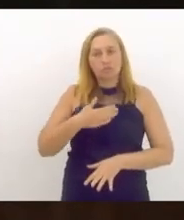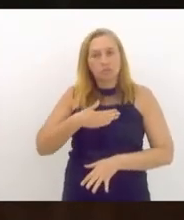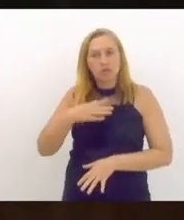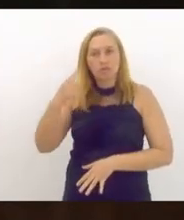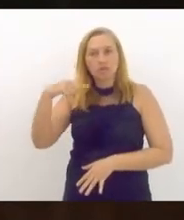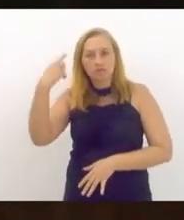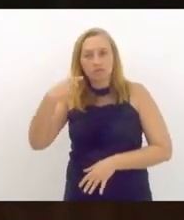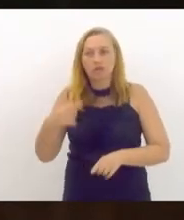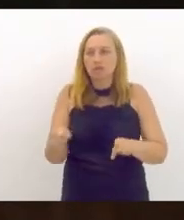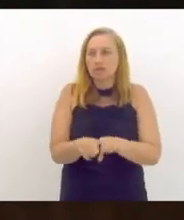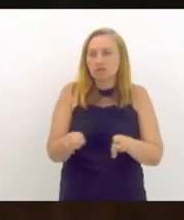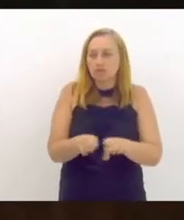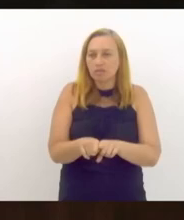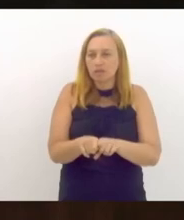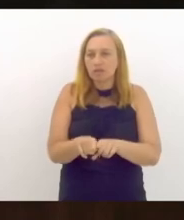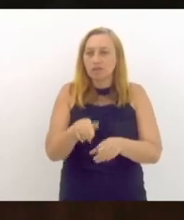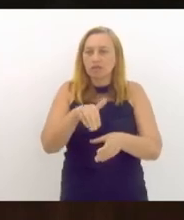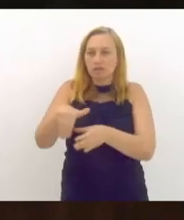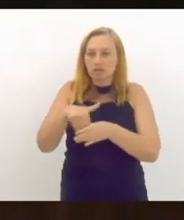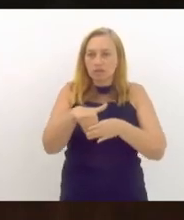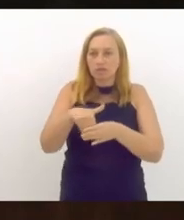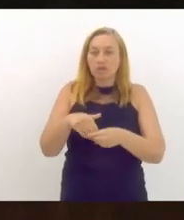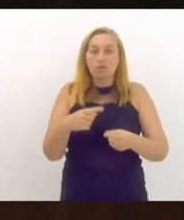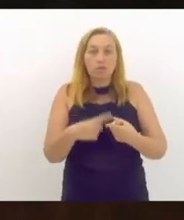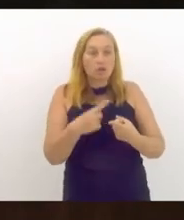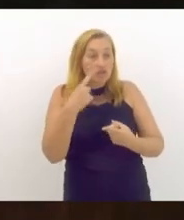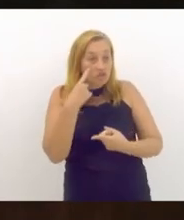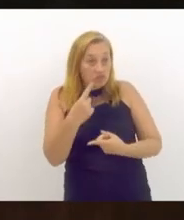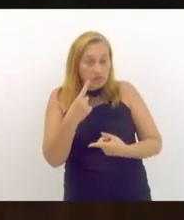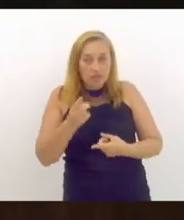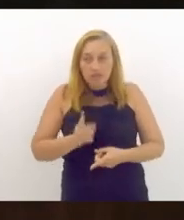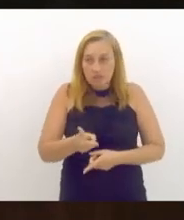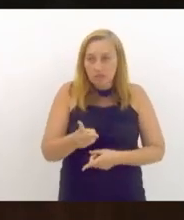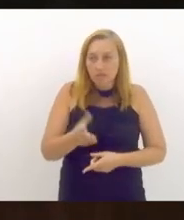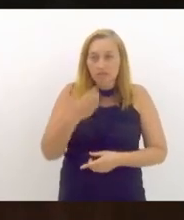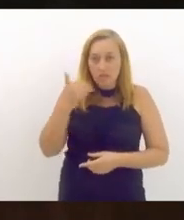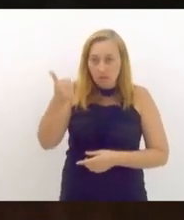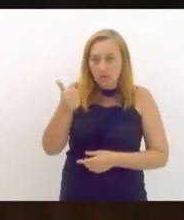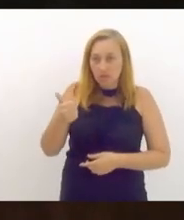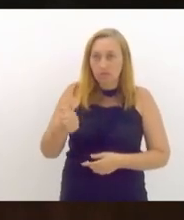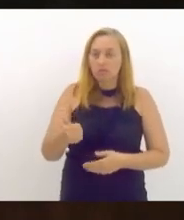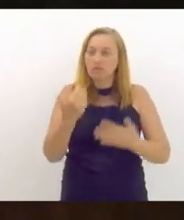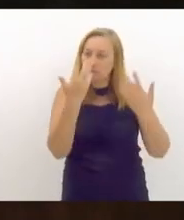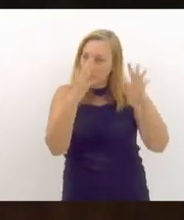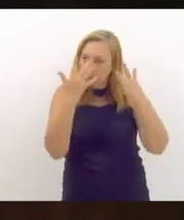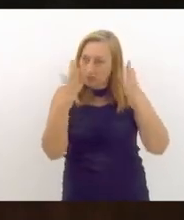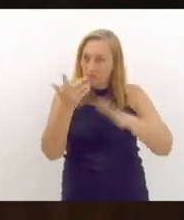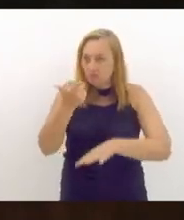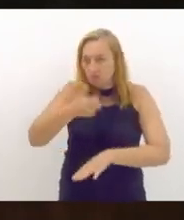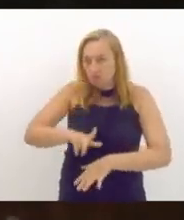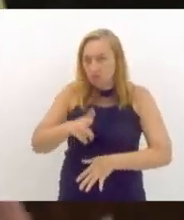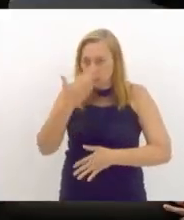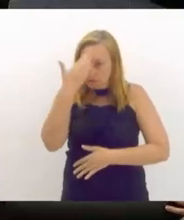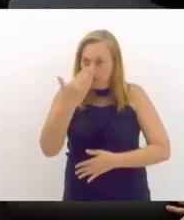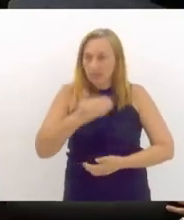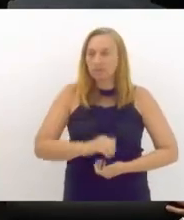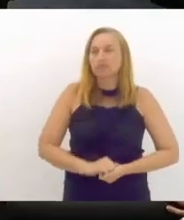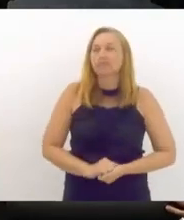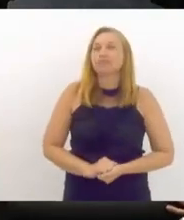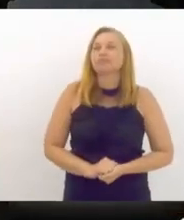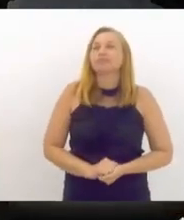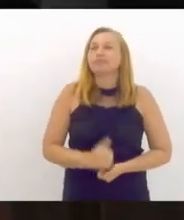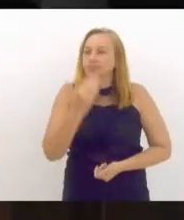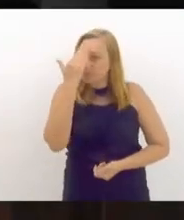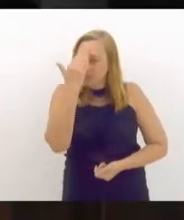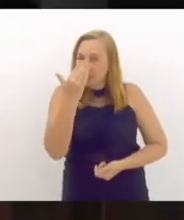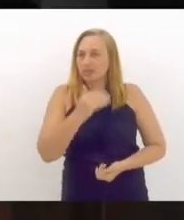advogado também em questões eleitorais, porque a gente visa sempre buscar os melhores. Então, parabéns mais uma vez. Muito obrigada.